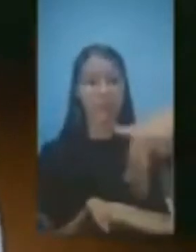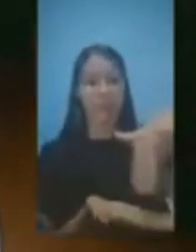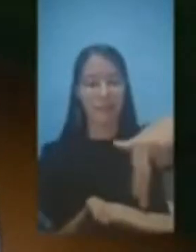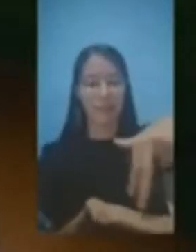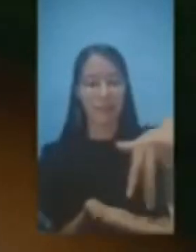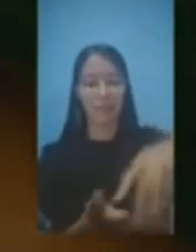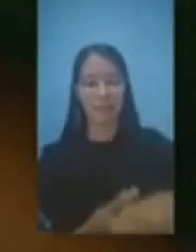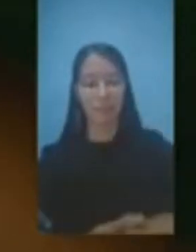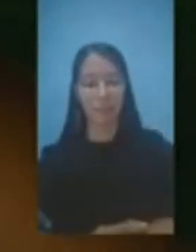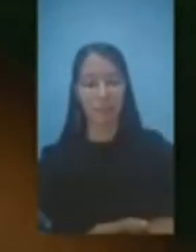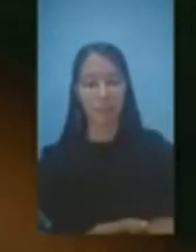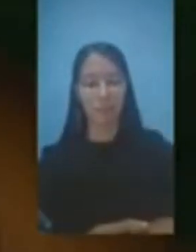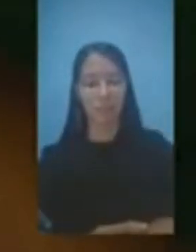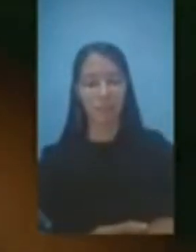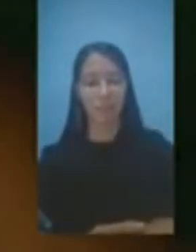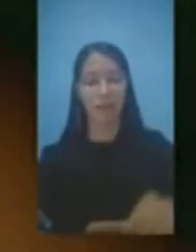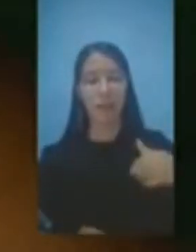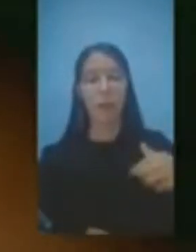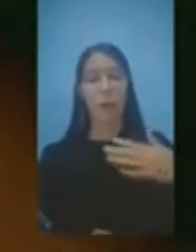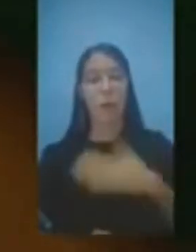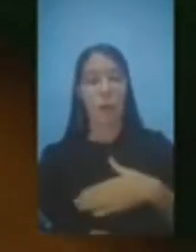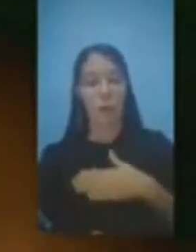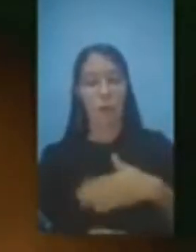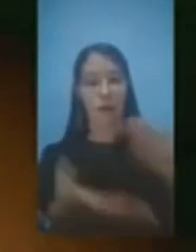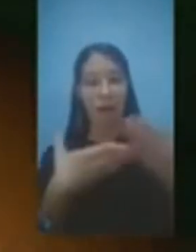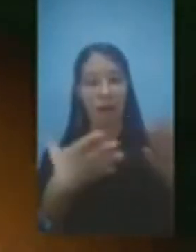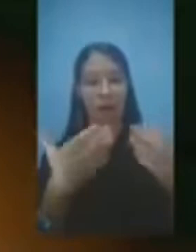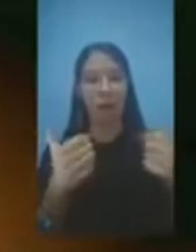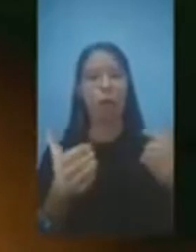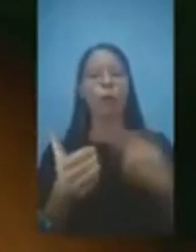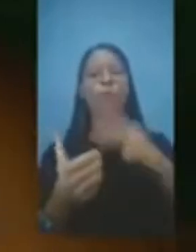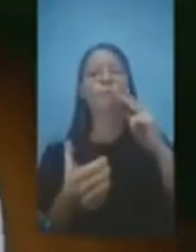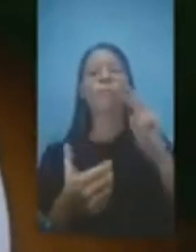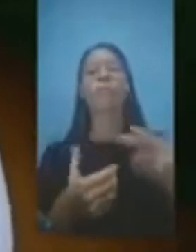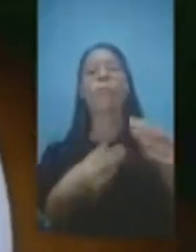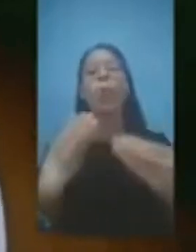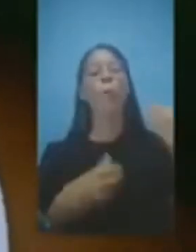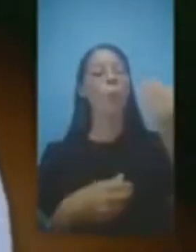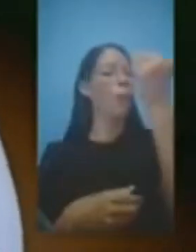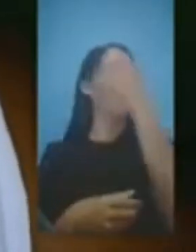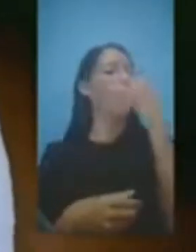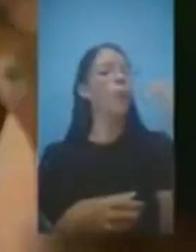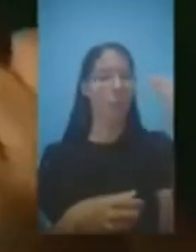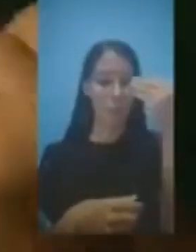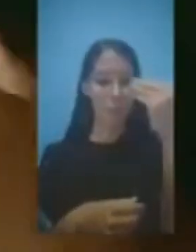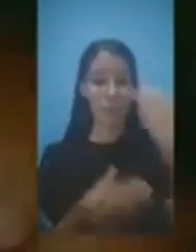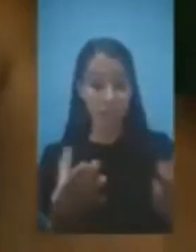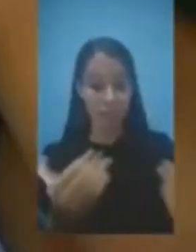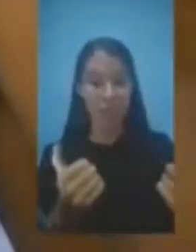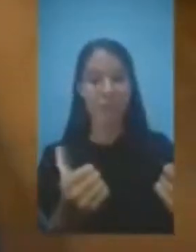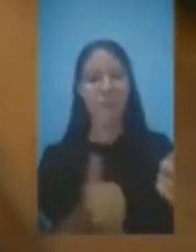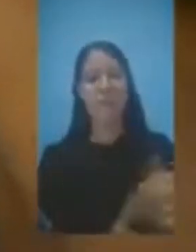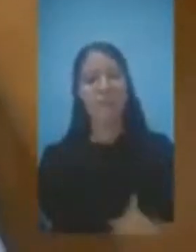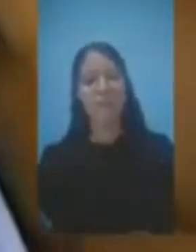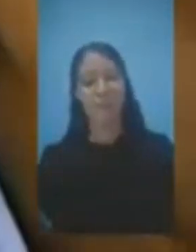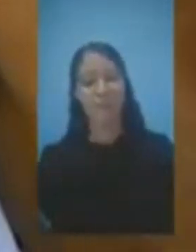Eu gosto de que criança assim, cantar, dançar, e me dar atriz. Isso é muito linda. Vem, eu